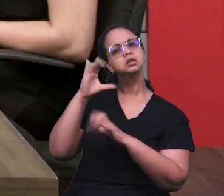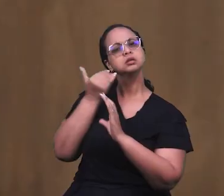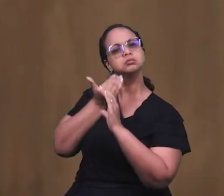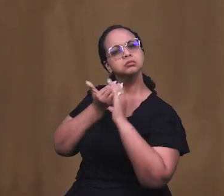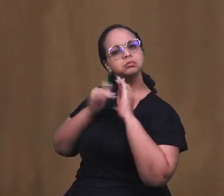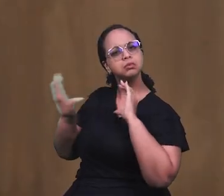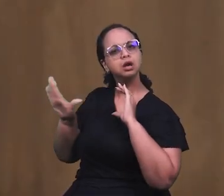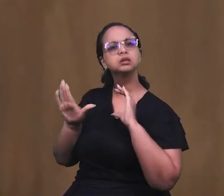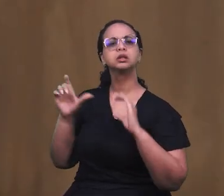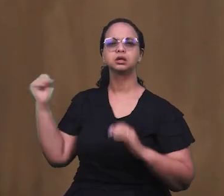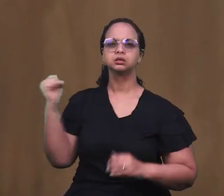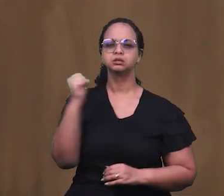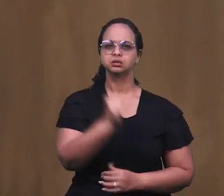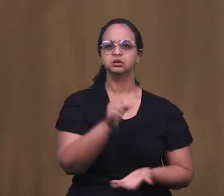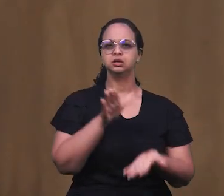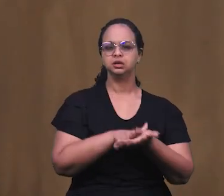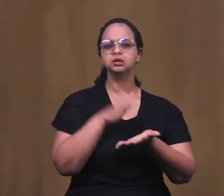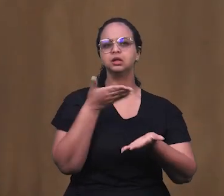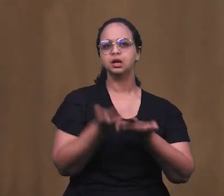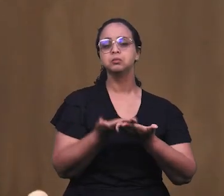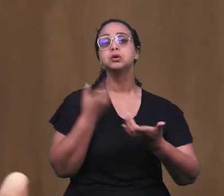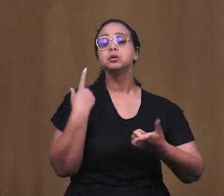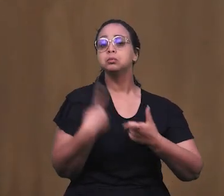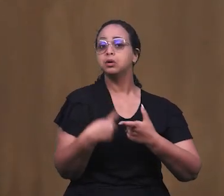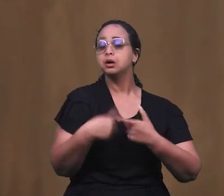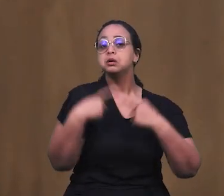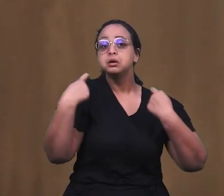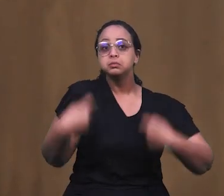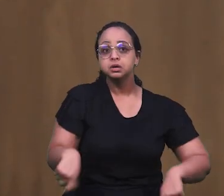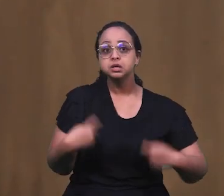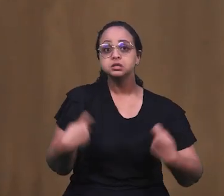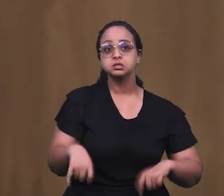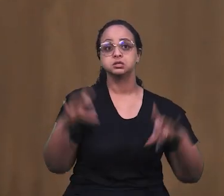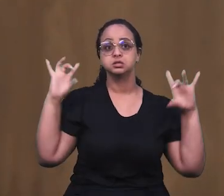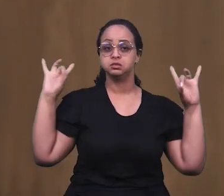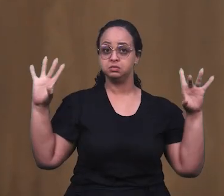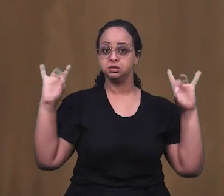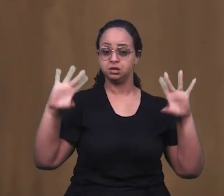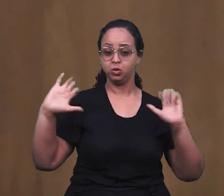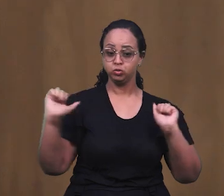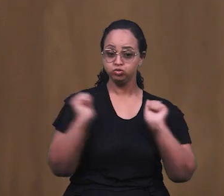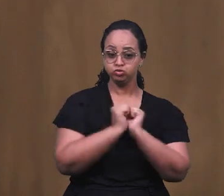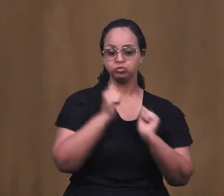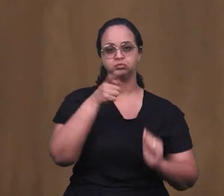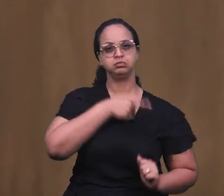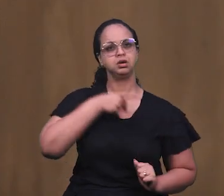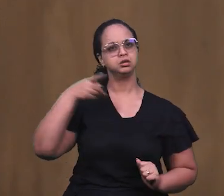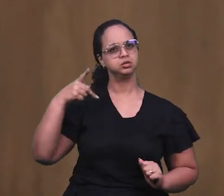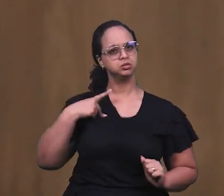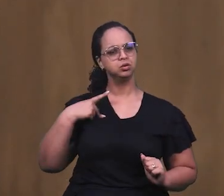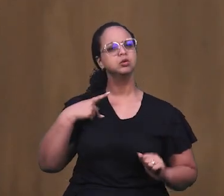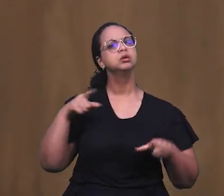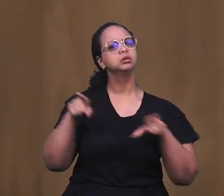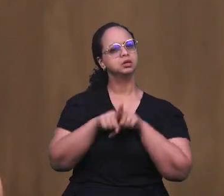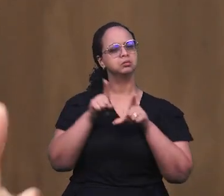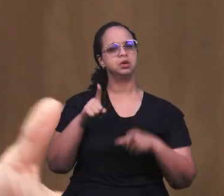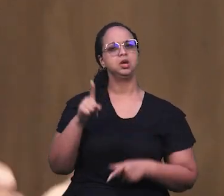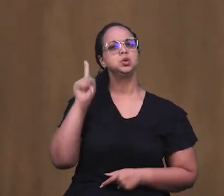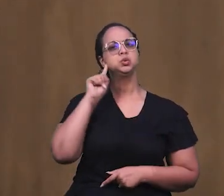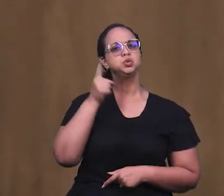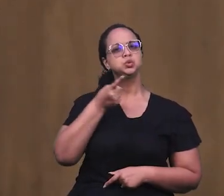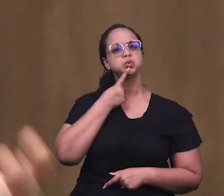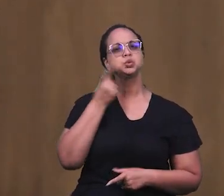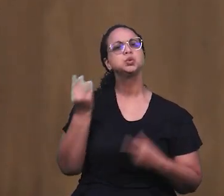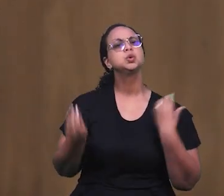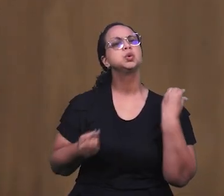a gente coloca um intérprete lá de forma tal que possa ter esse momento especial do pastor com o surdo e explicar para ele o que vai